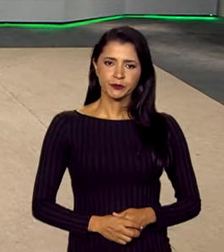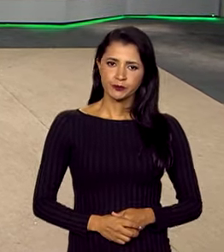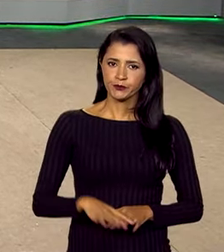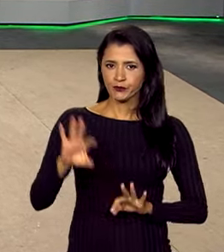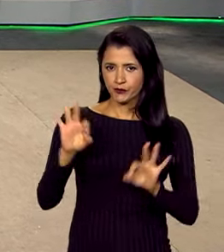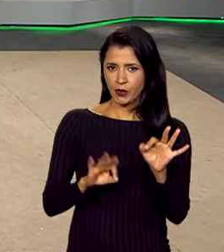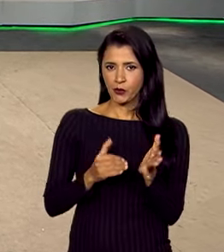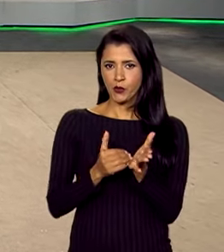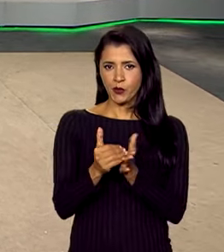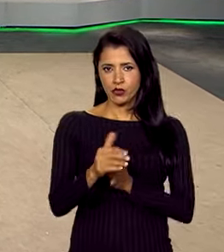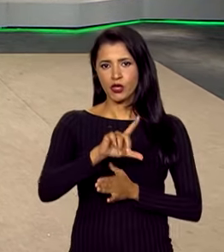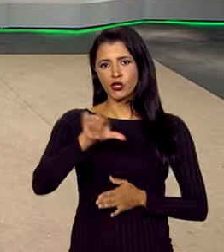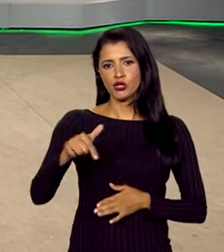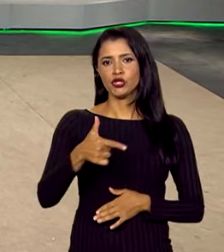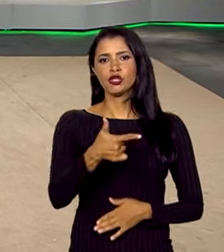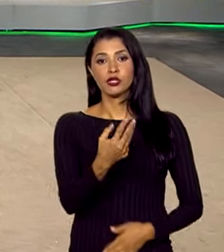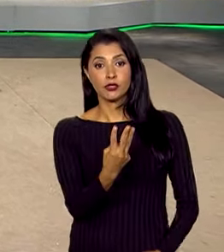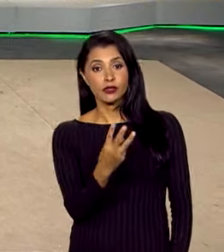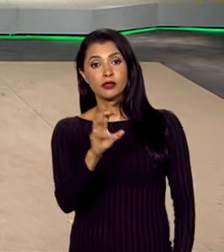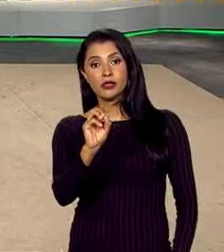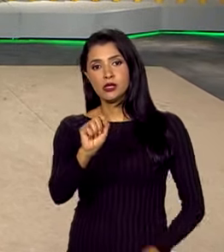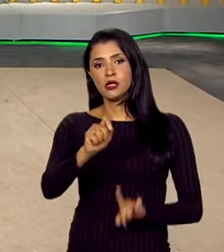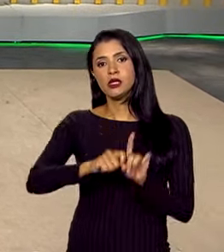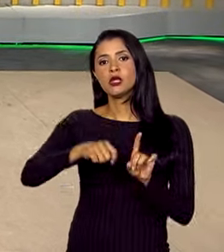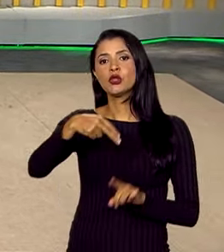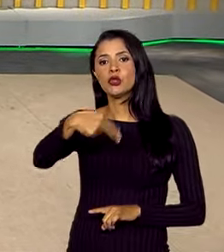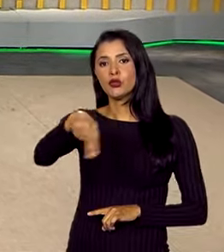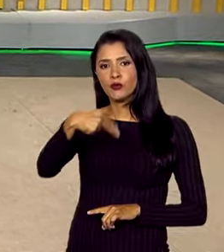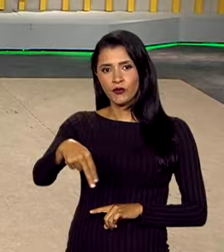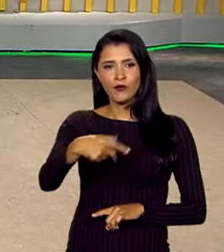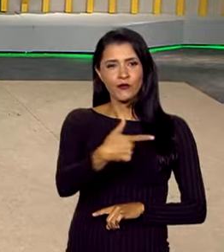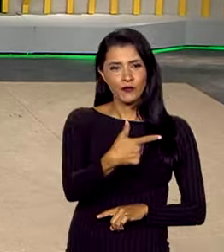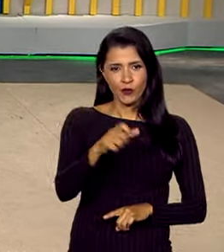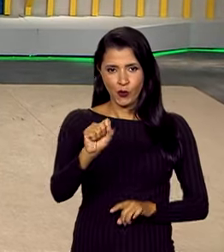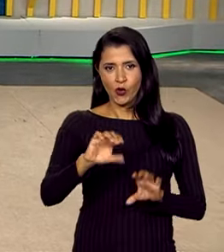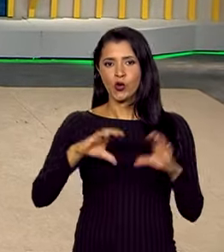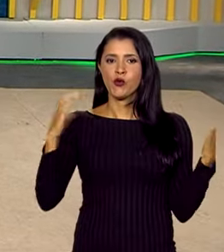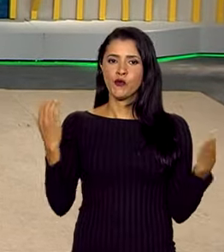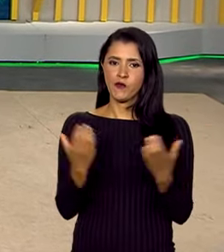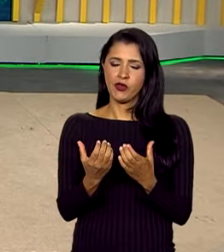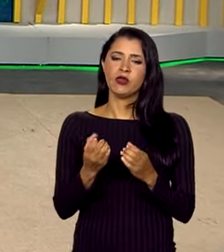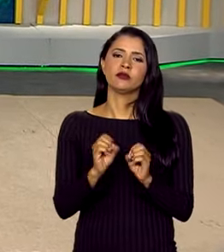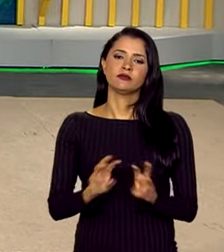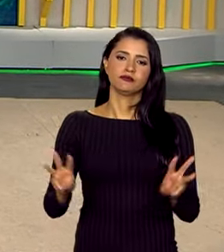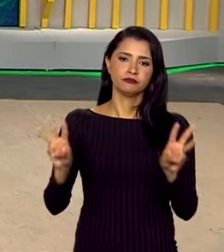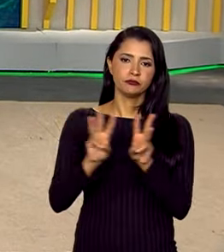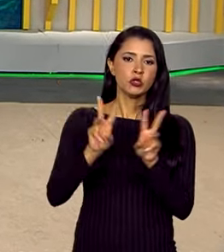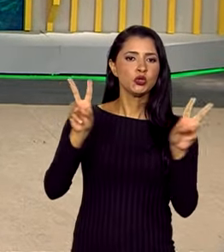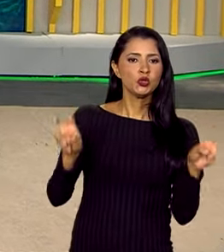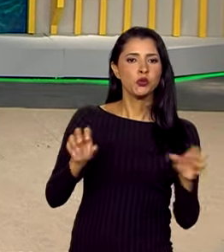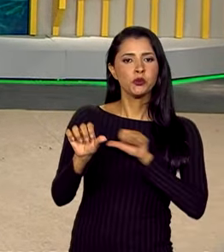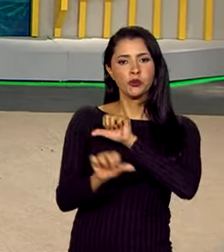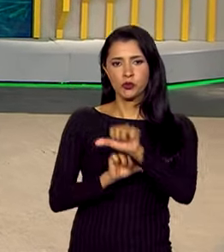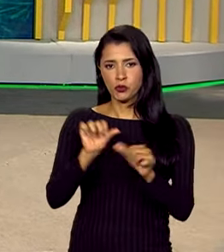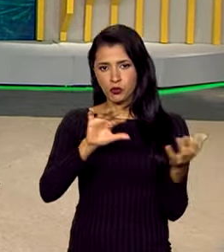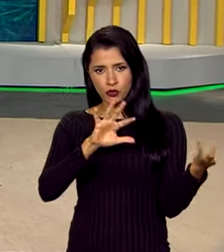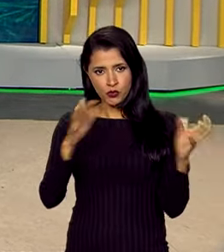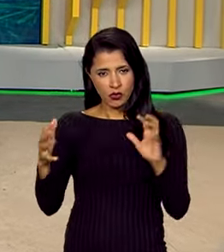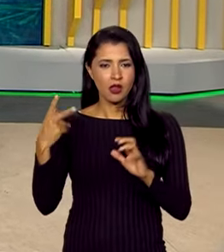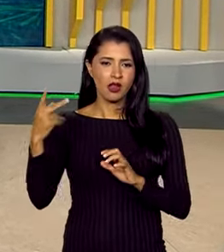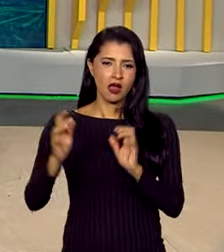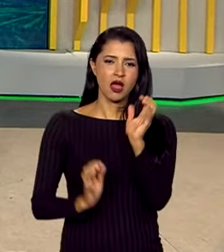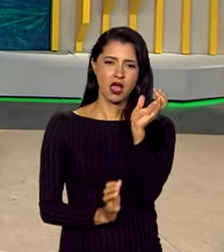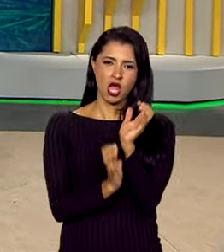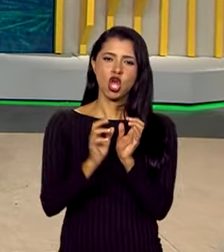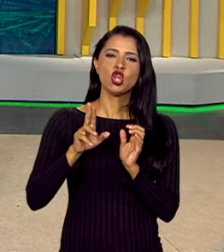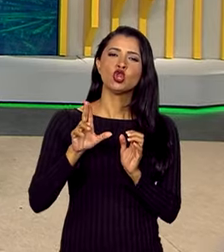Programada para começar no dia 30 de novembro, a 28ª Conferência das Nações Unidas sobre Mudanças Climáticas em